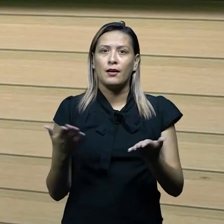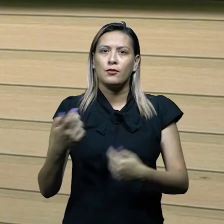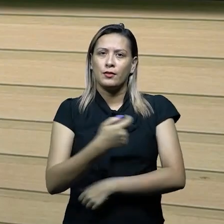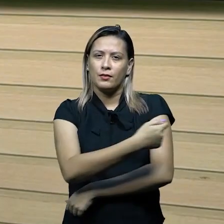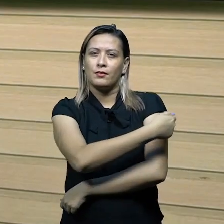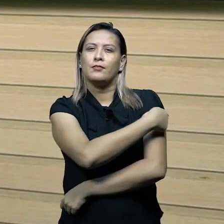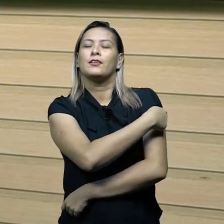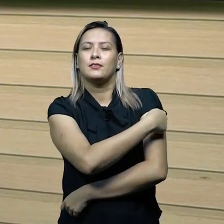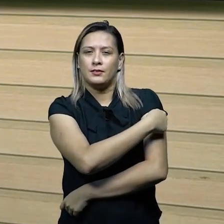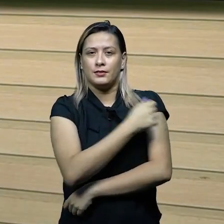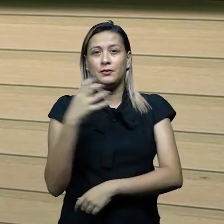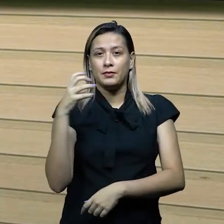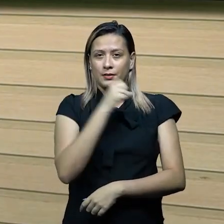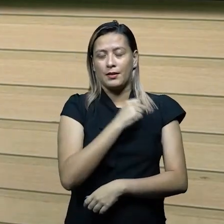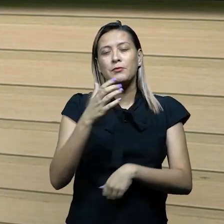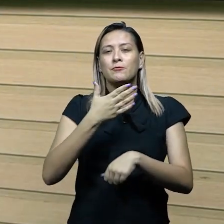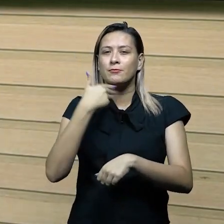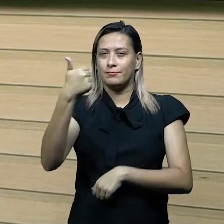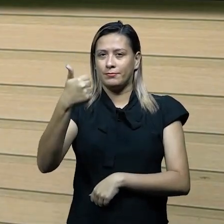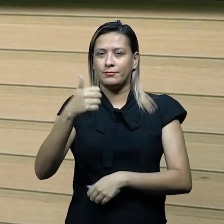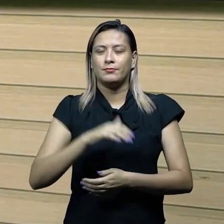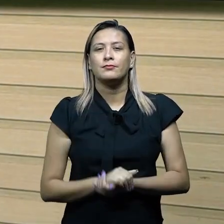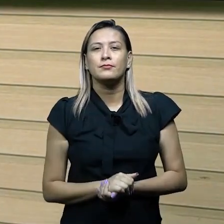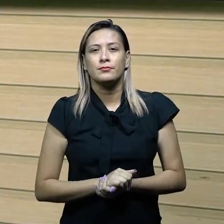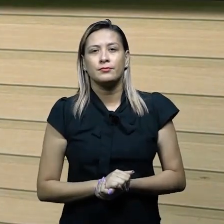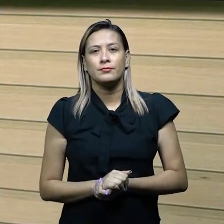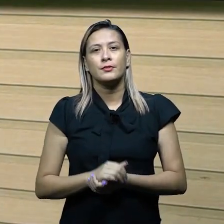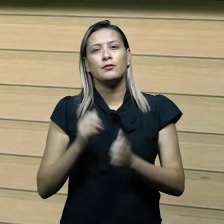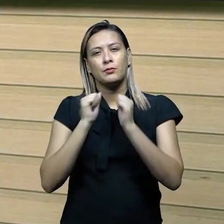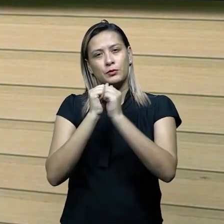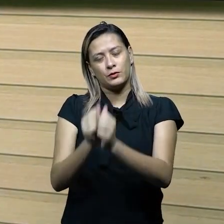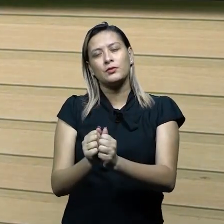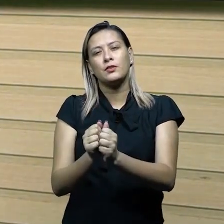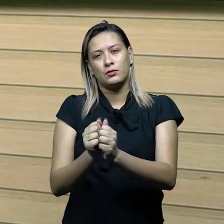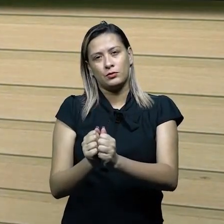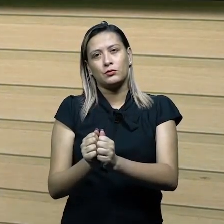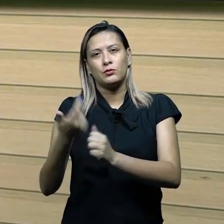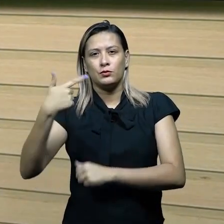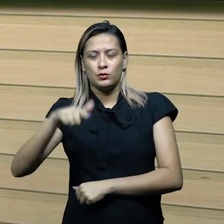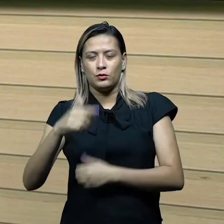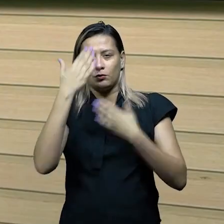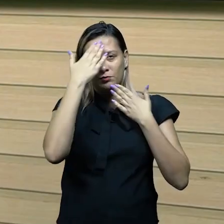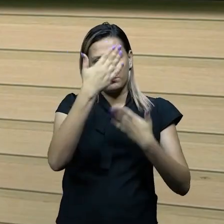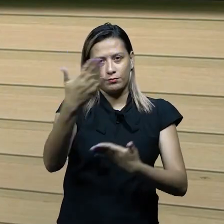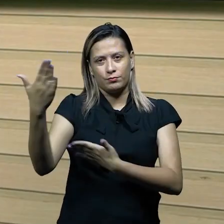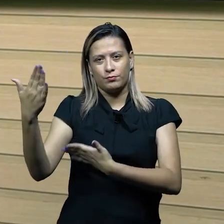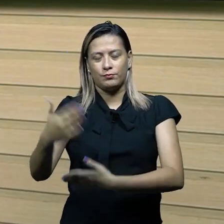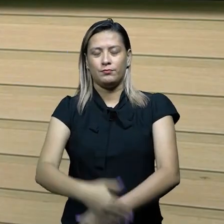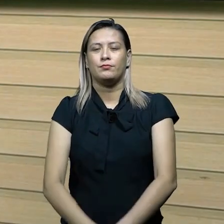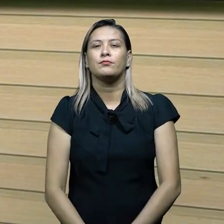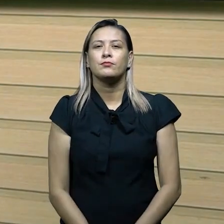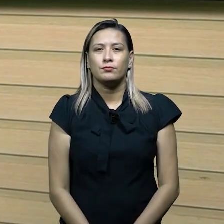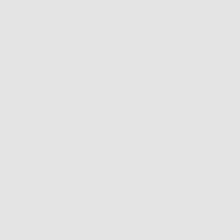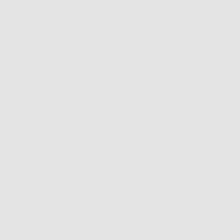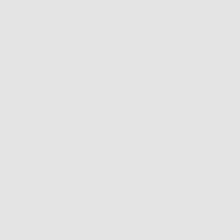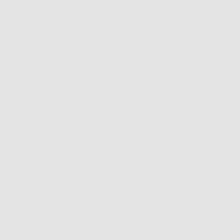nunca, com a aceleração da vacina, vai melhorar bastante. Em breve estaremos juntos novamente. Meu muito obrigado.